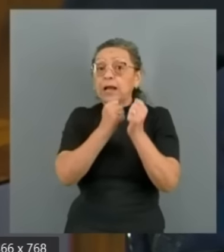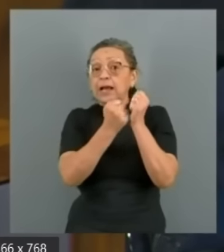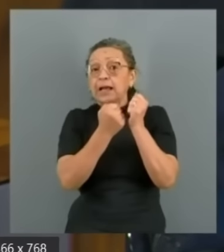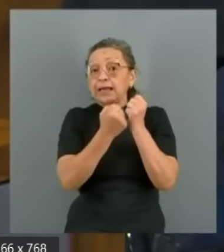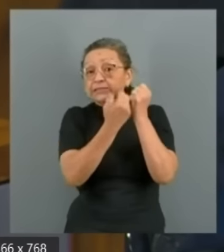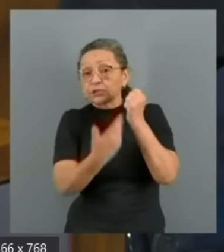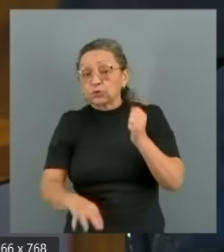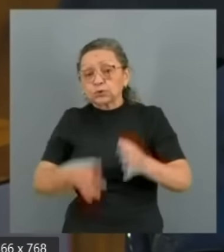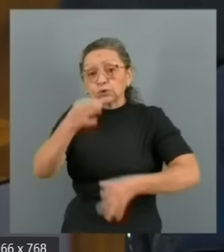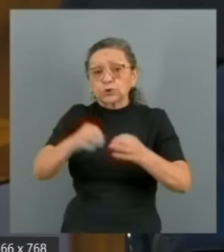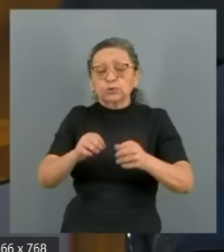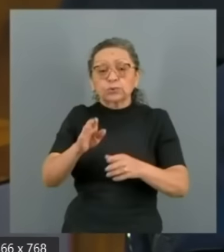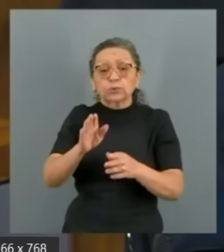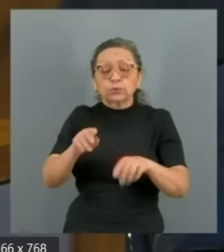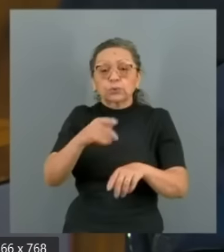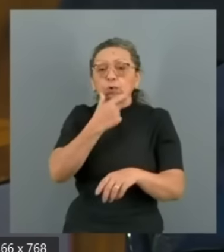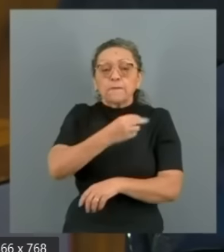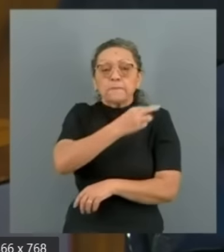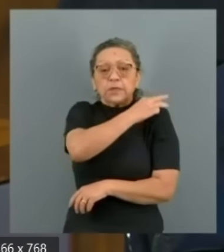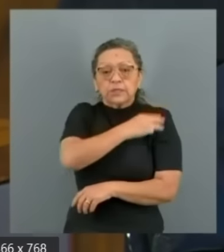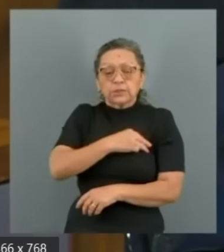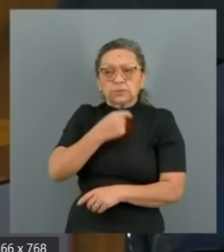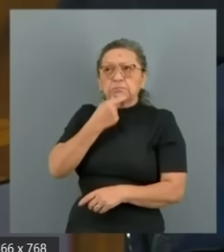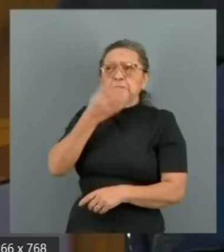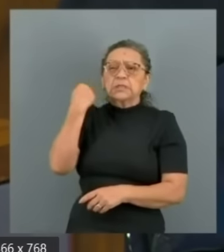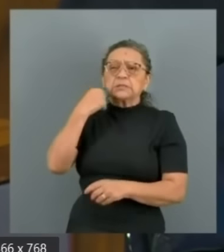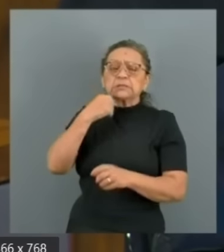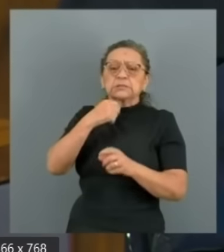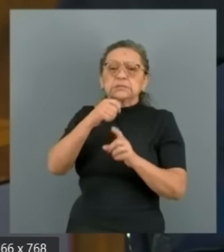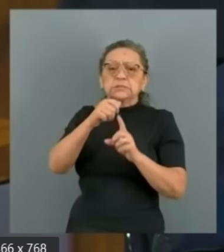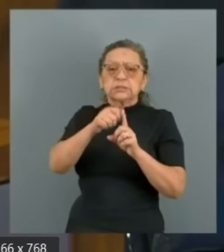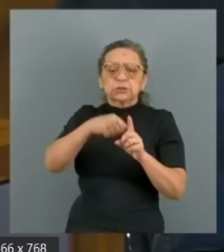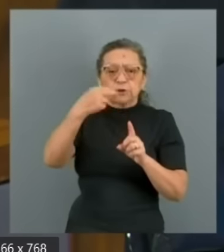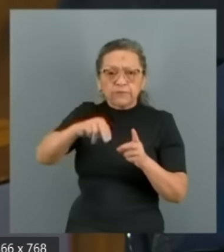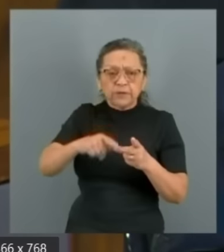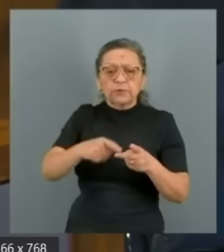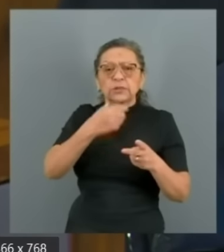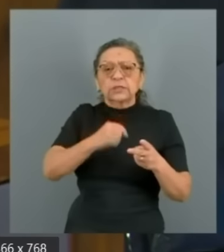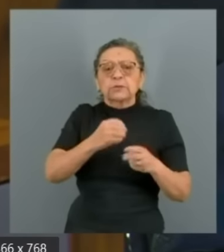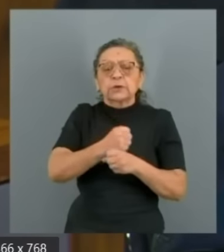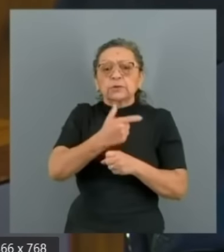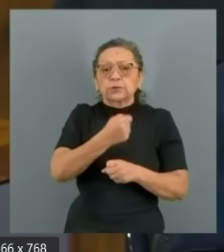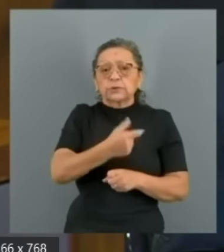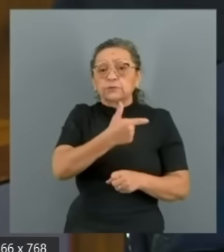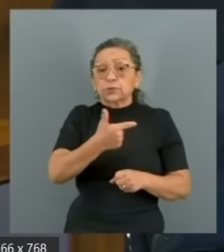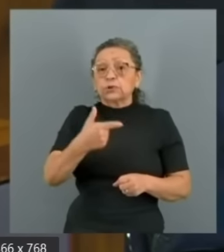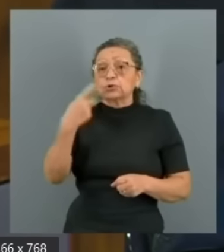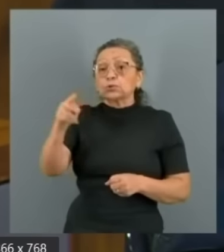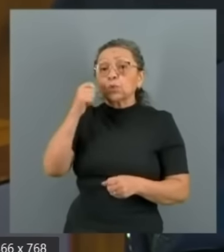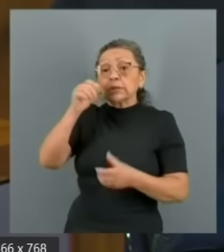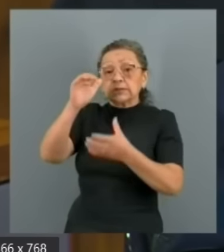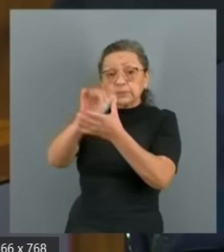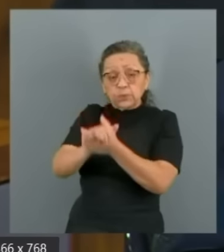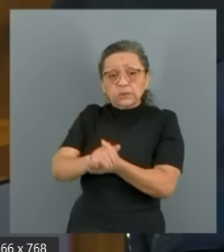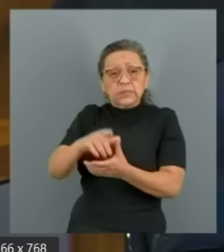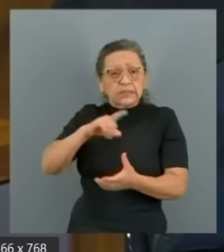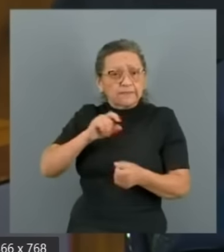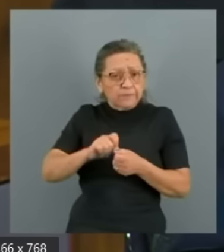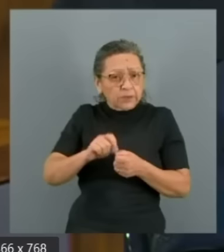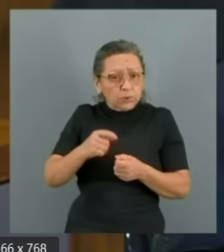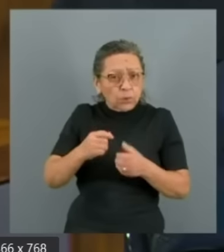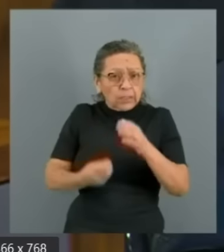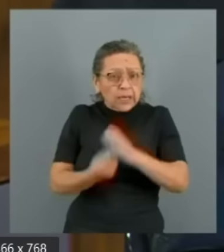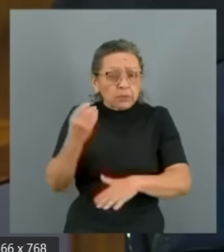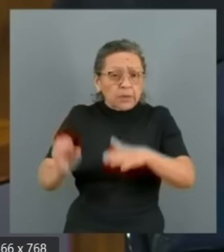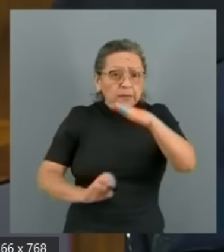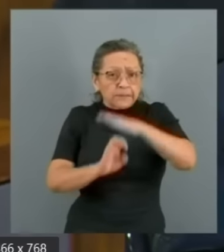do ministro, em novembro, dezembro de 2022, a sua esposa, a sua cônjuge, ter feito uma empresa